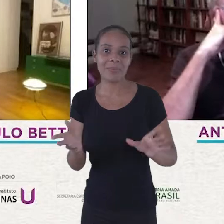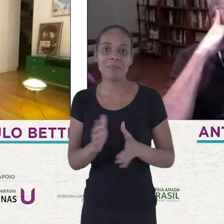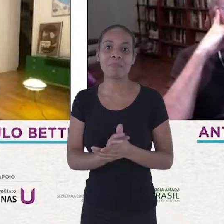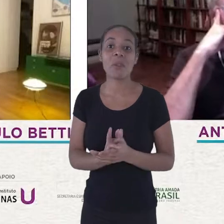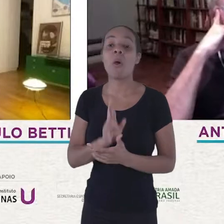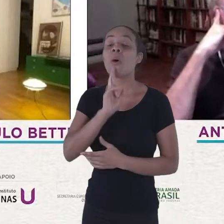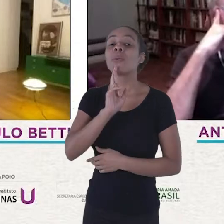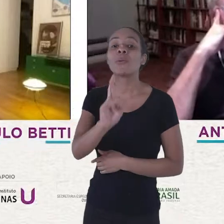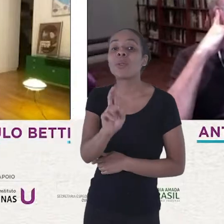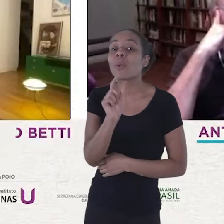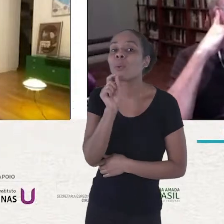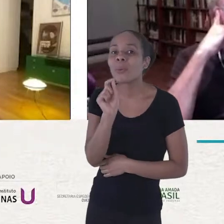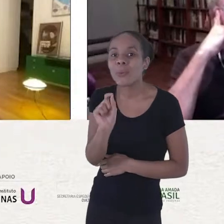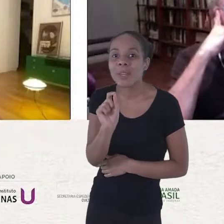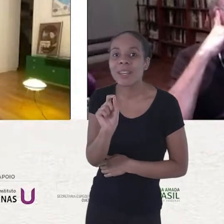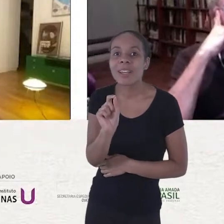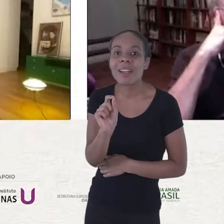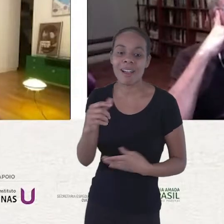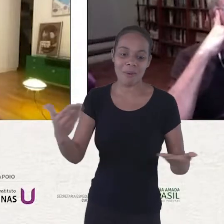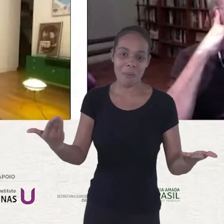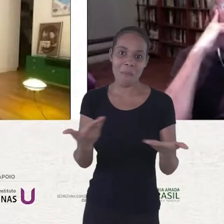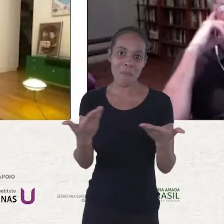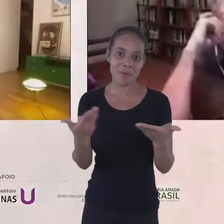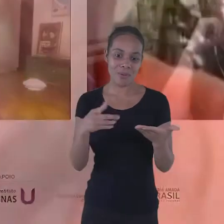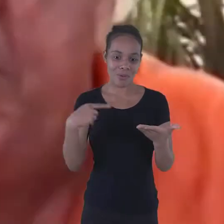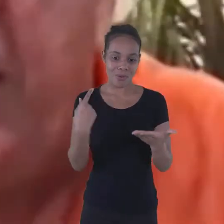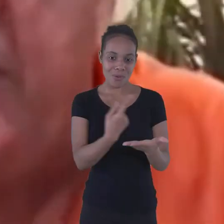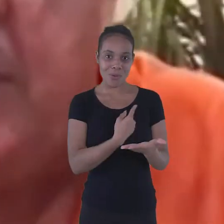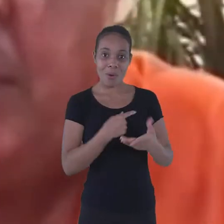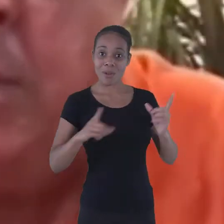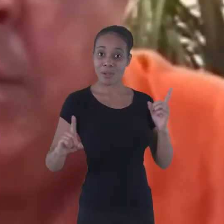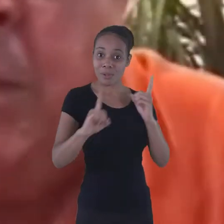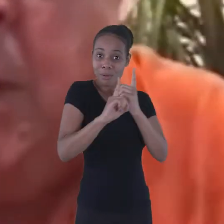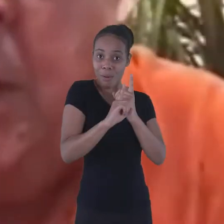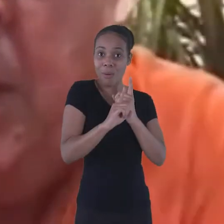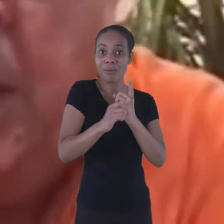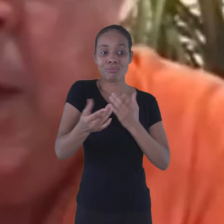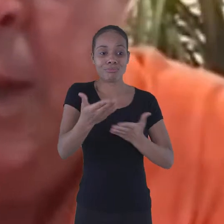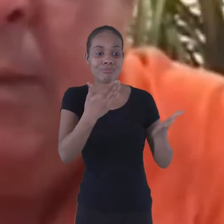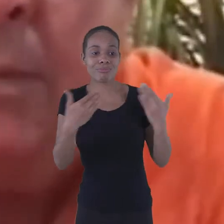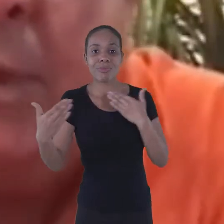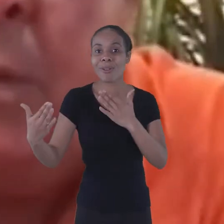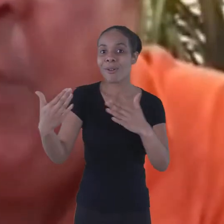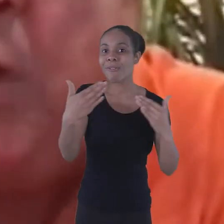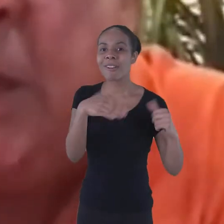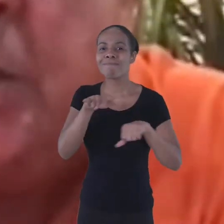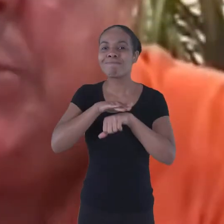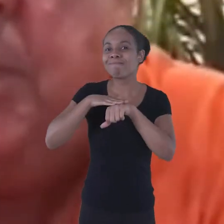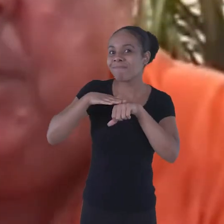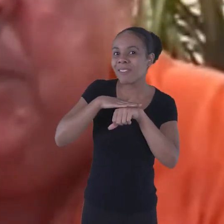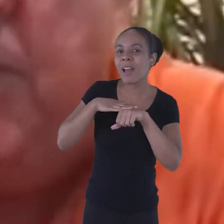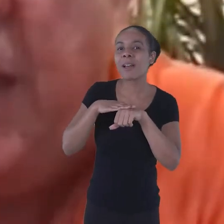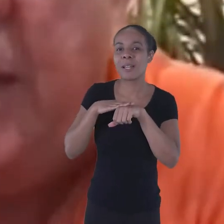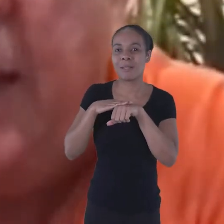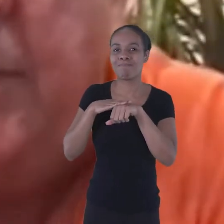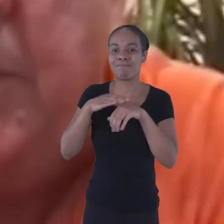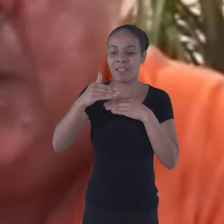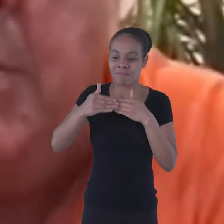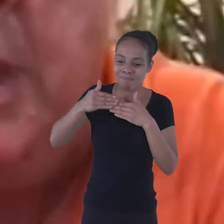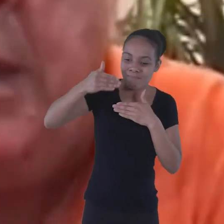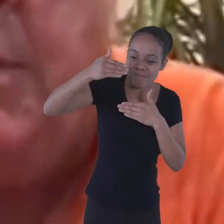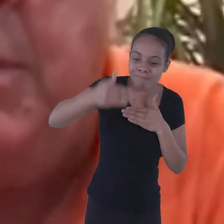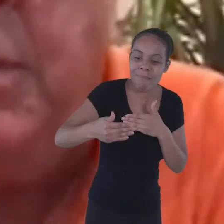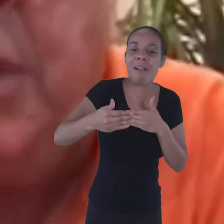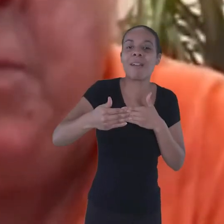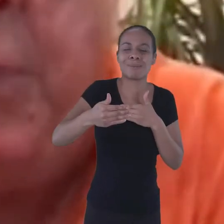o resultado disso é o fato da gente estar aqui falando desse espaço tão importante, de verdade